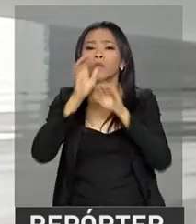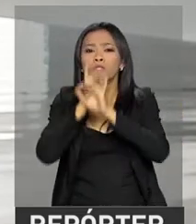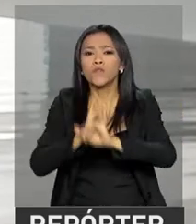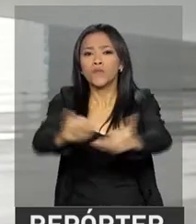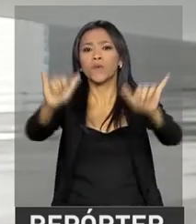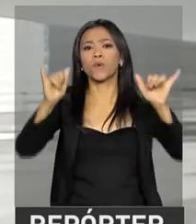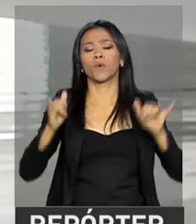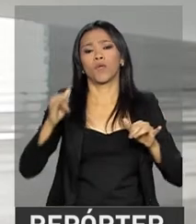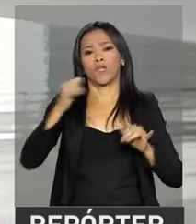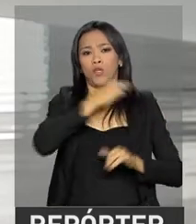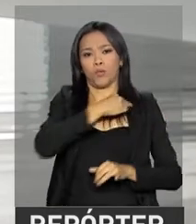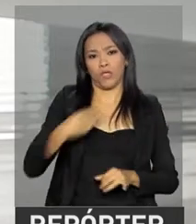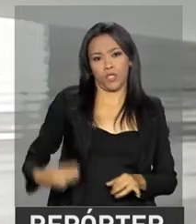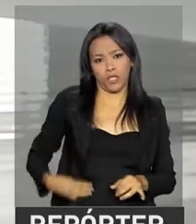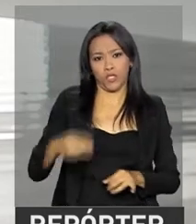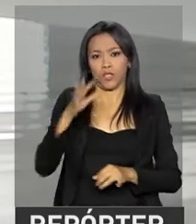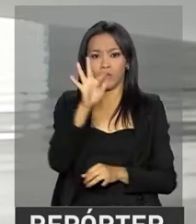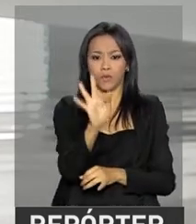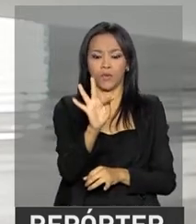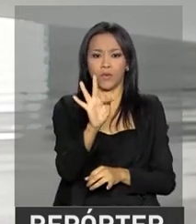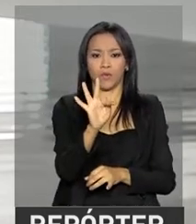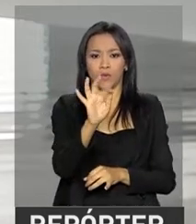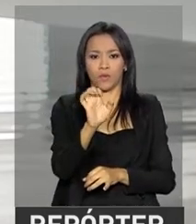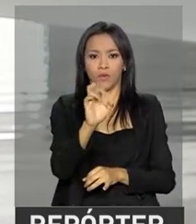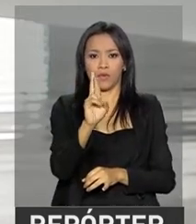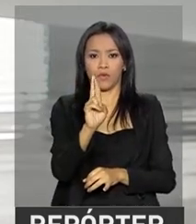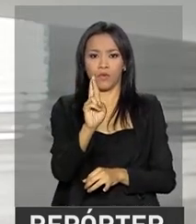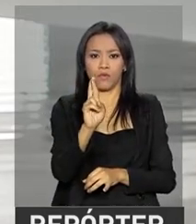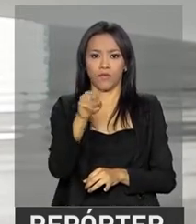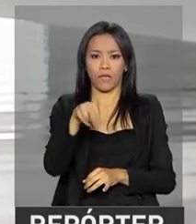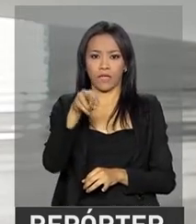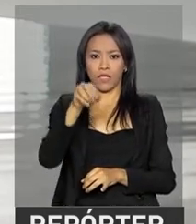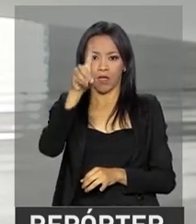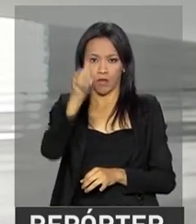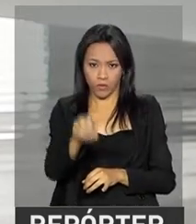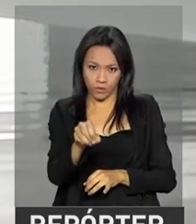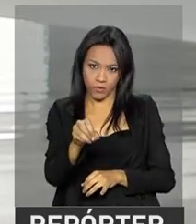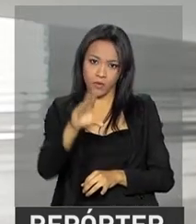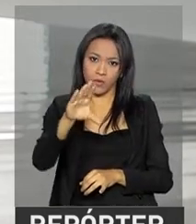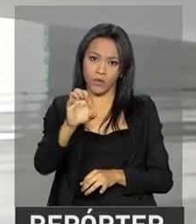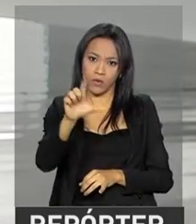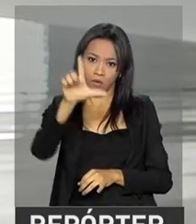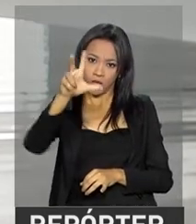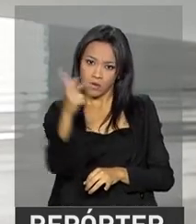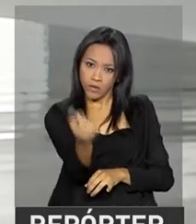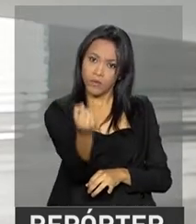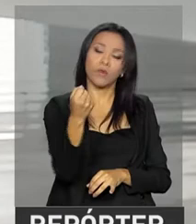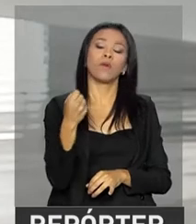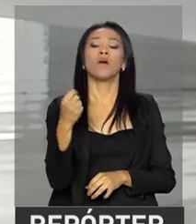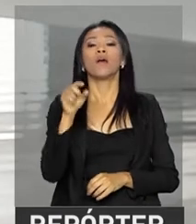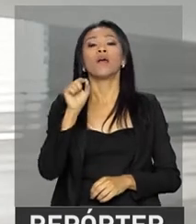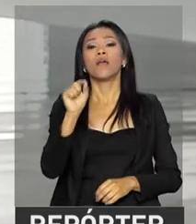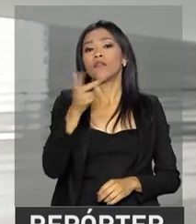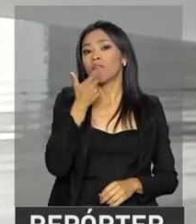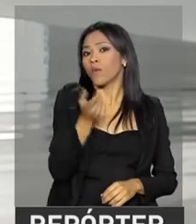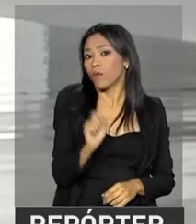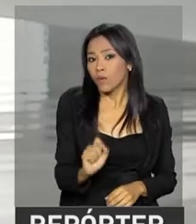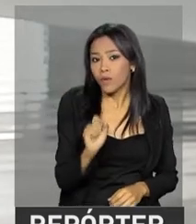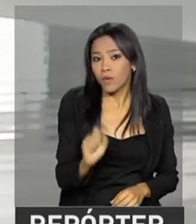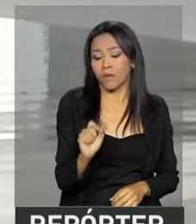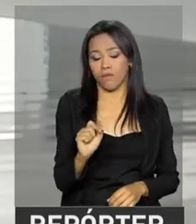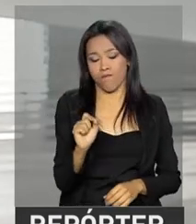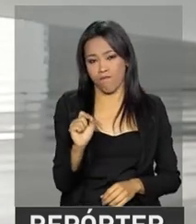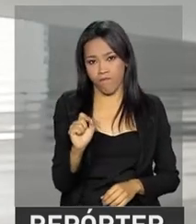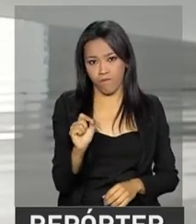Fernando Coelho Filho determinou a paralisação de todos os procedimentos relativos à